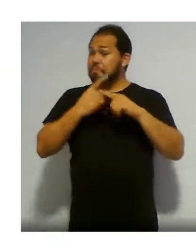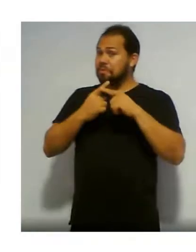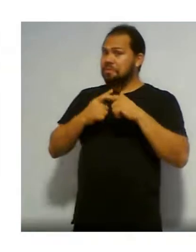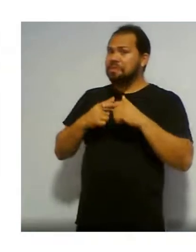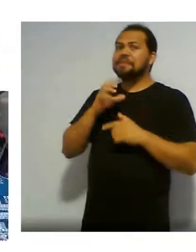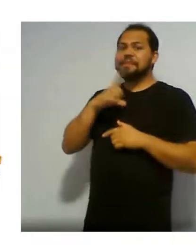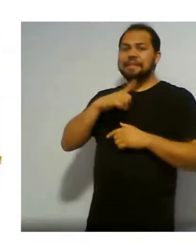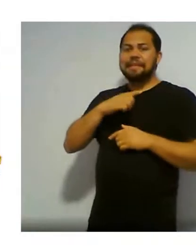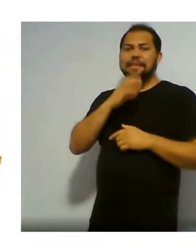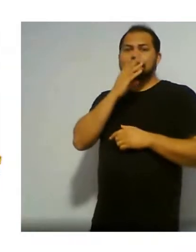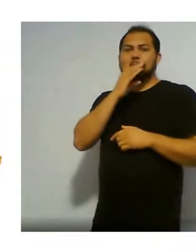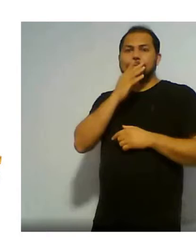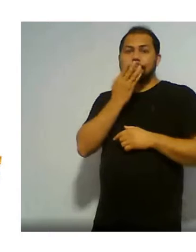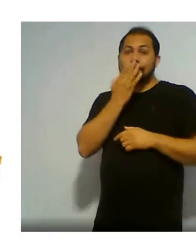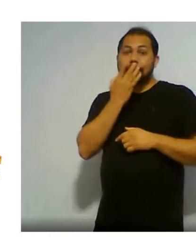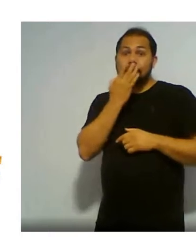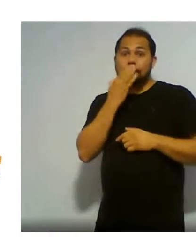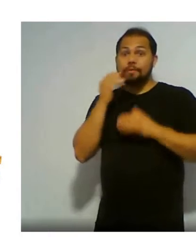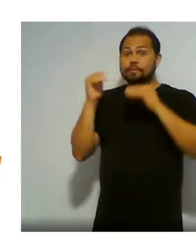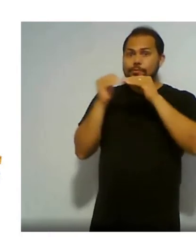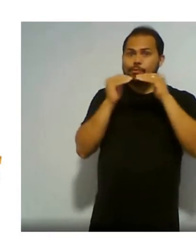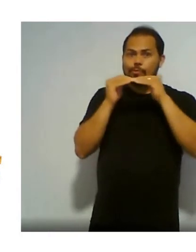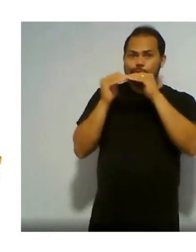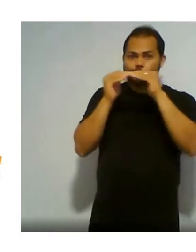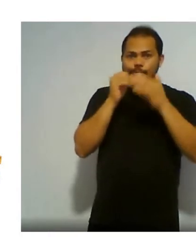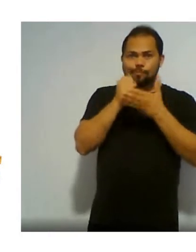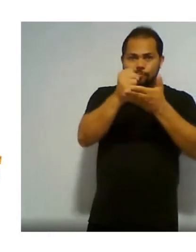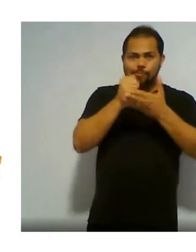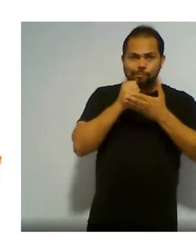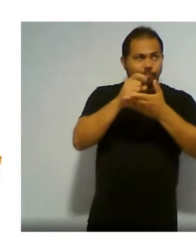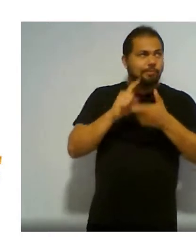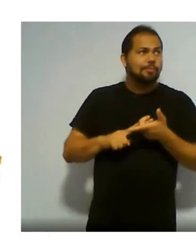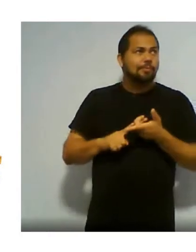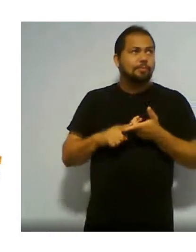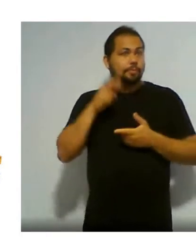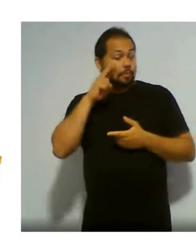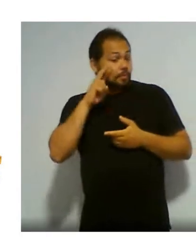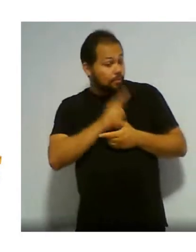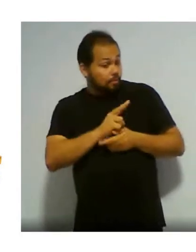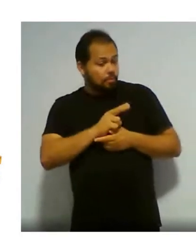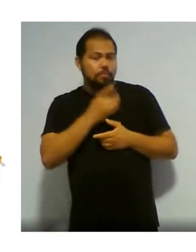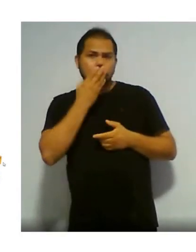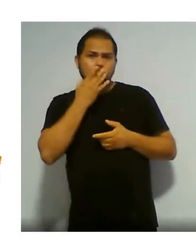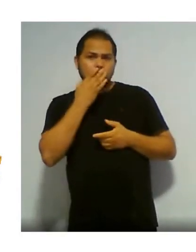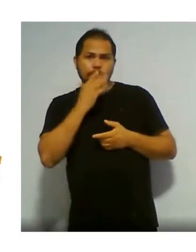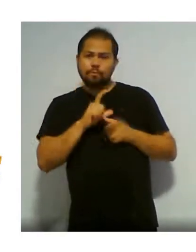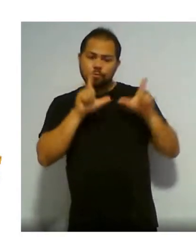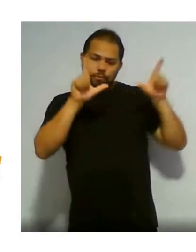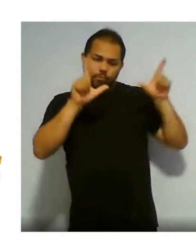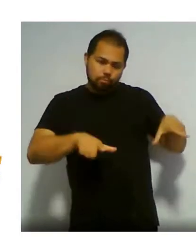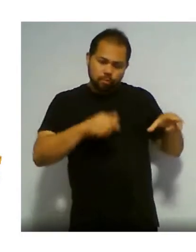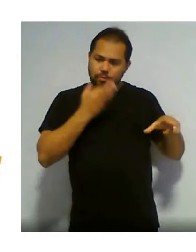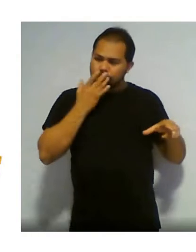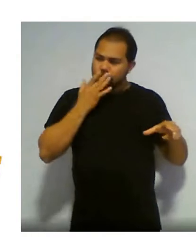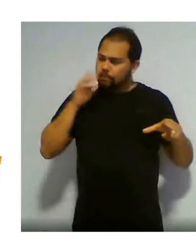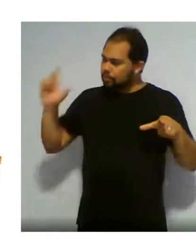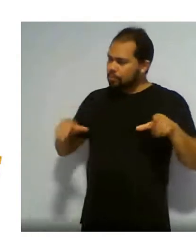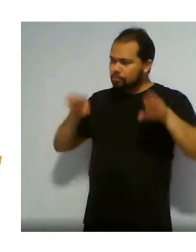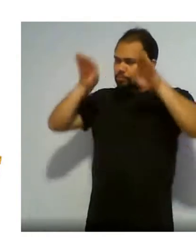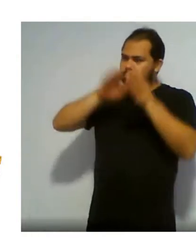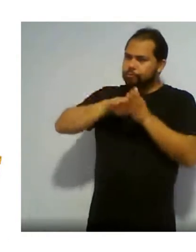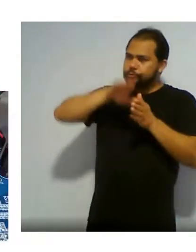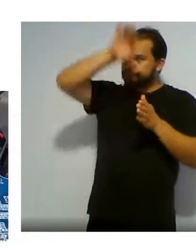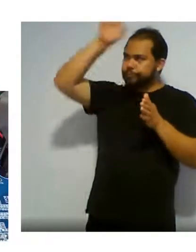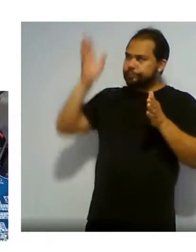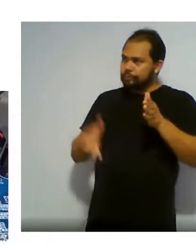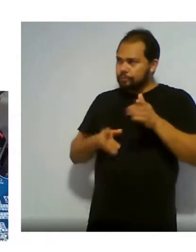olha a cor da conexão do elemento no gabinete e já encaixa no seu local. Então, mas de novo, essa não é a